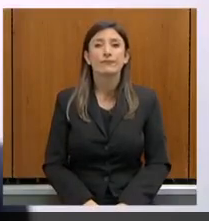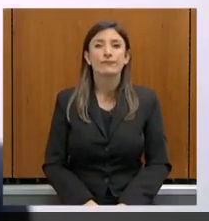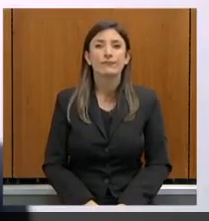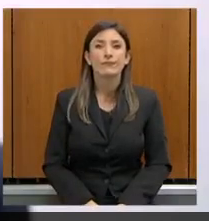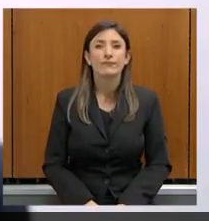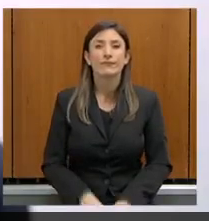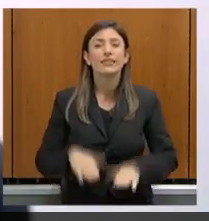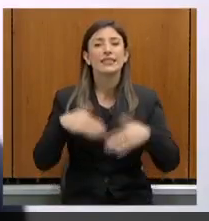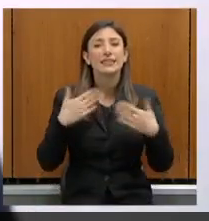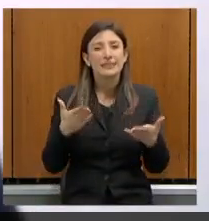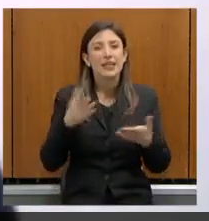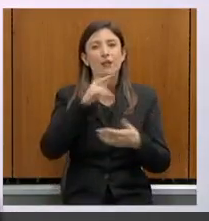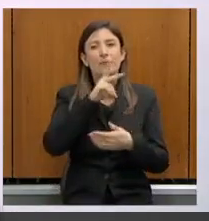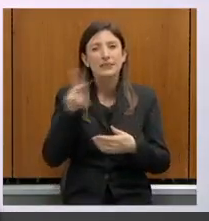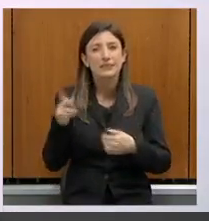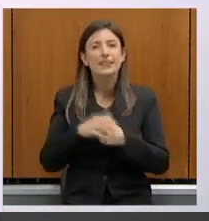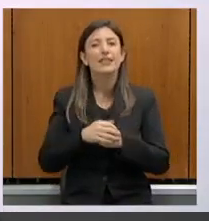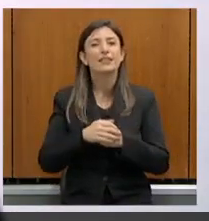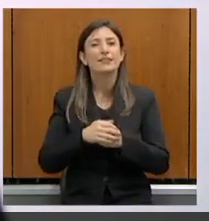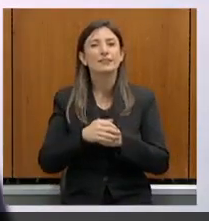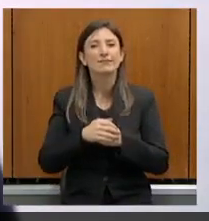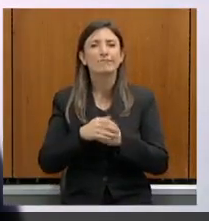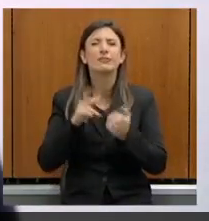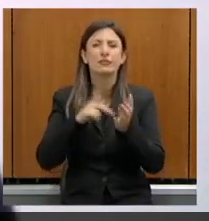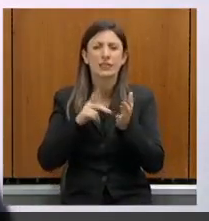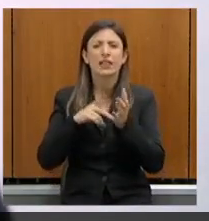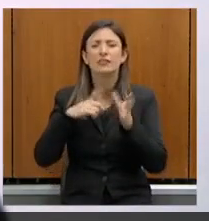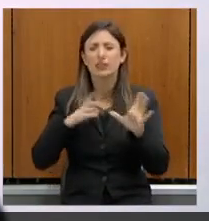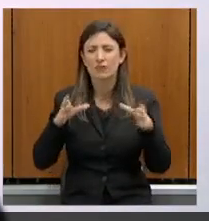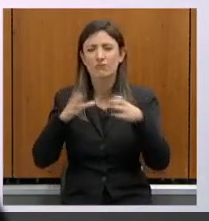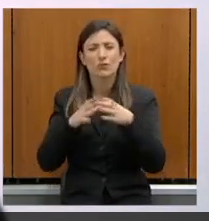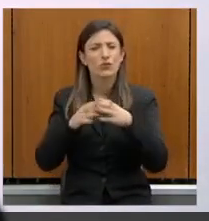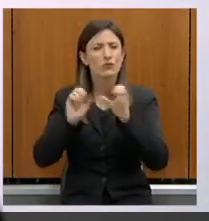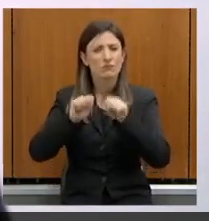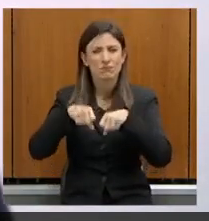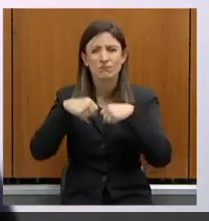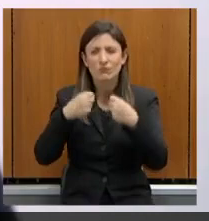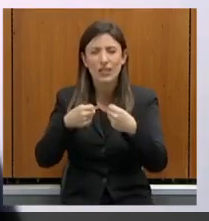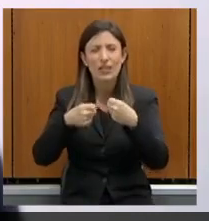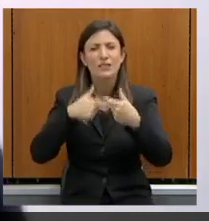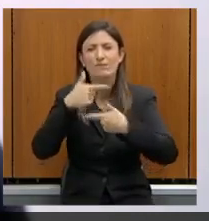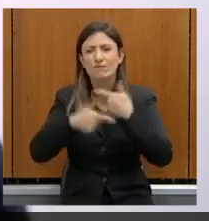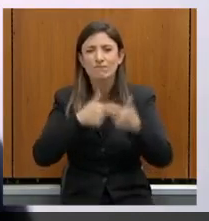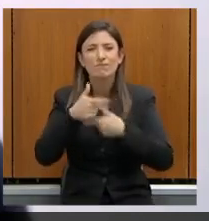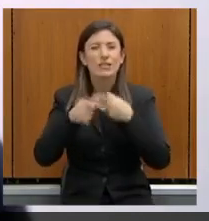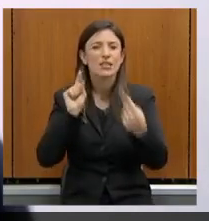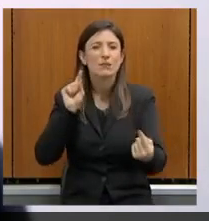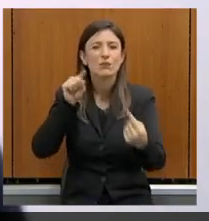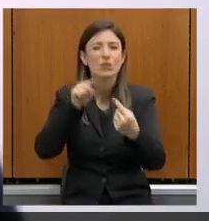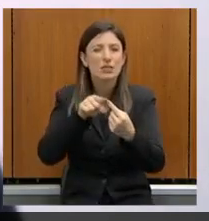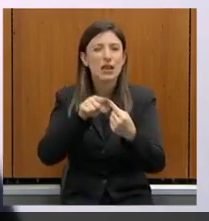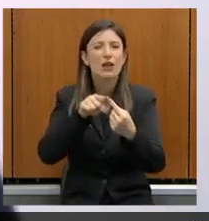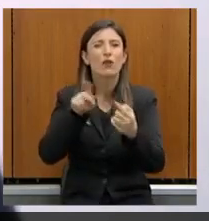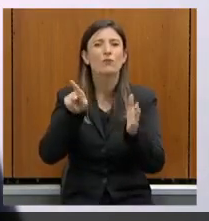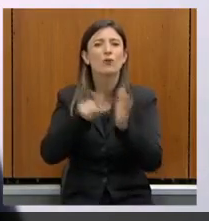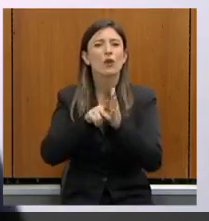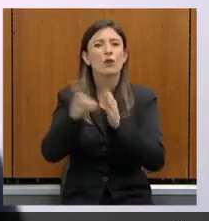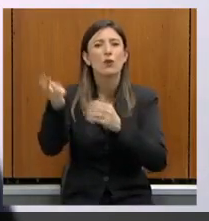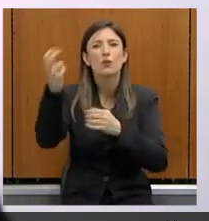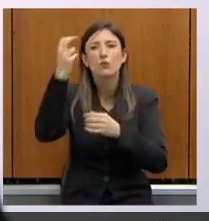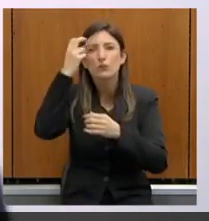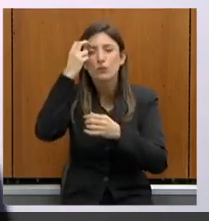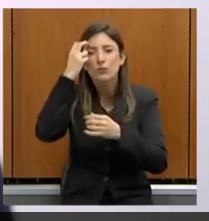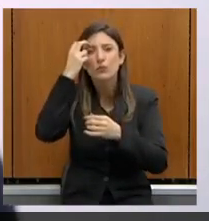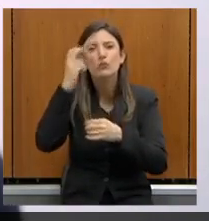realmente se dedica e dedica muito a essa comissão de cultura, a que a gente também